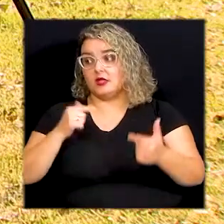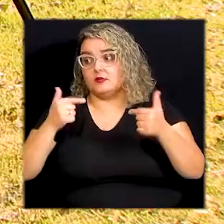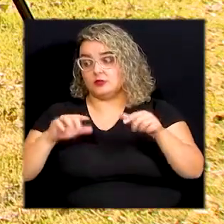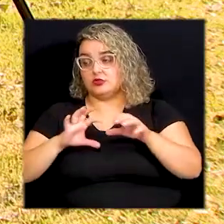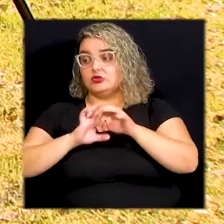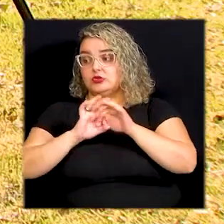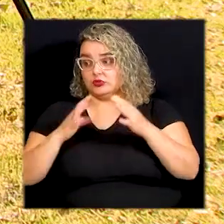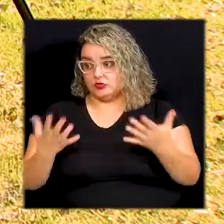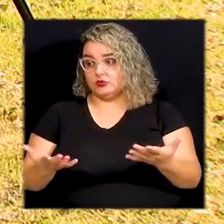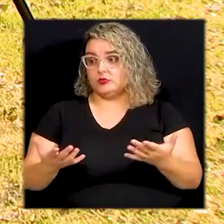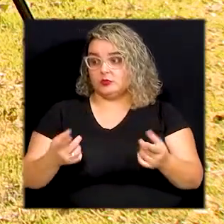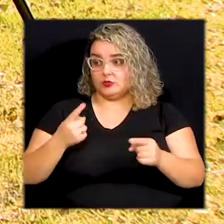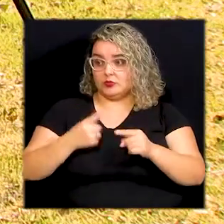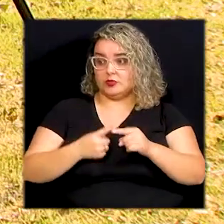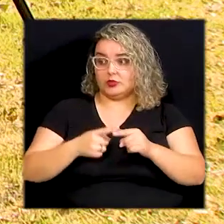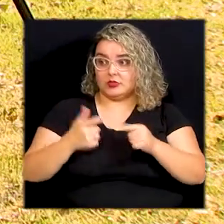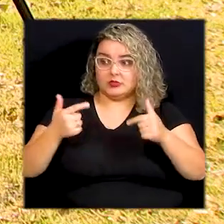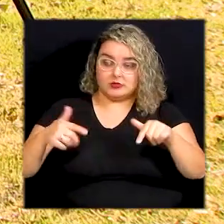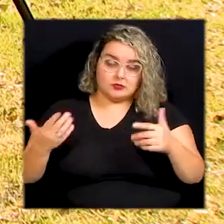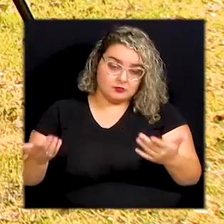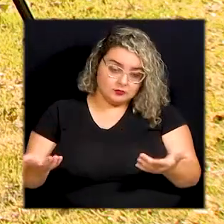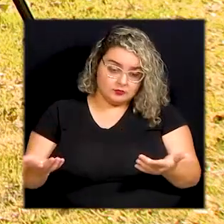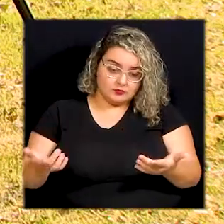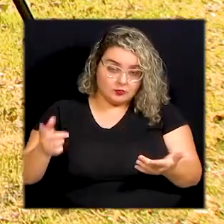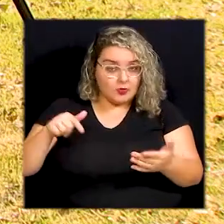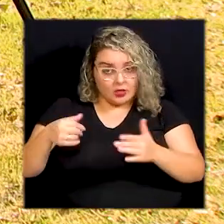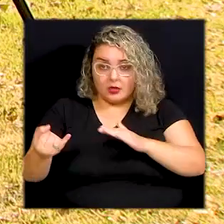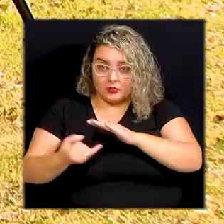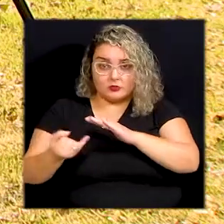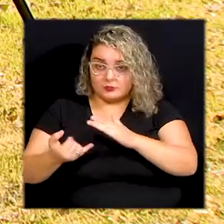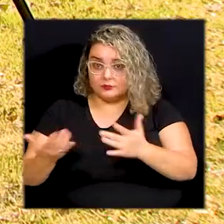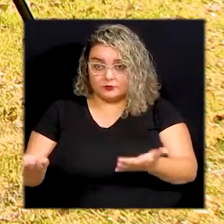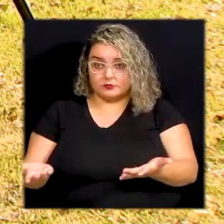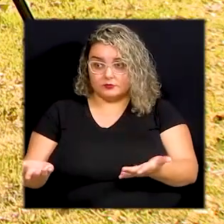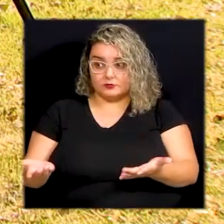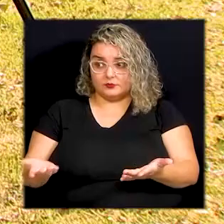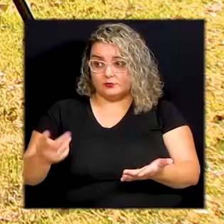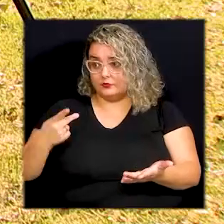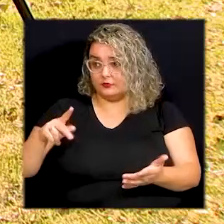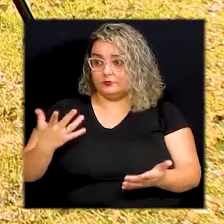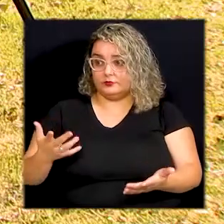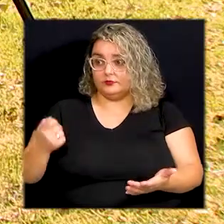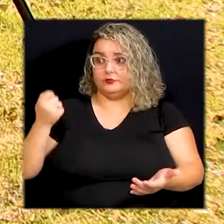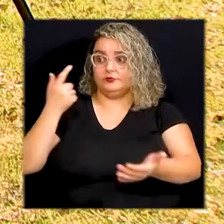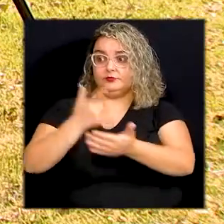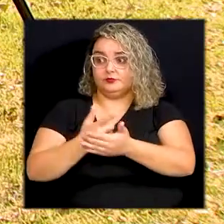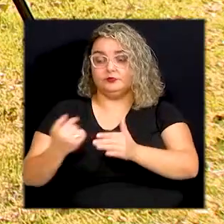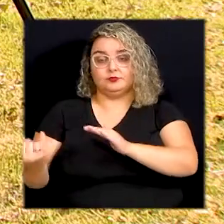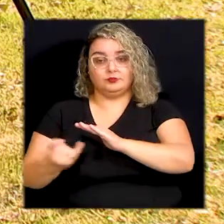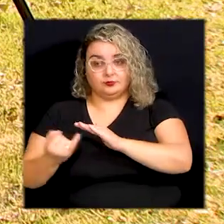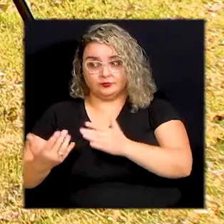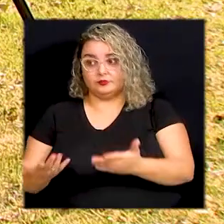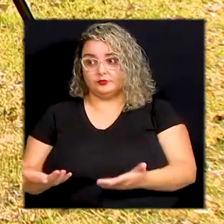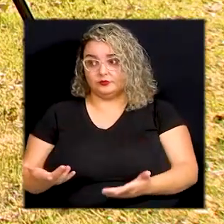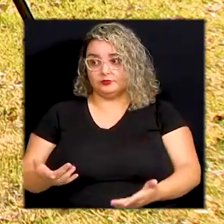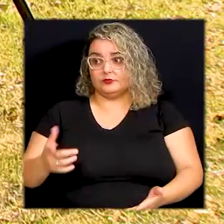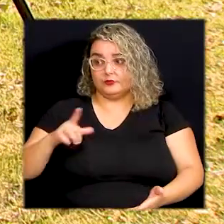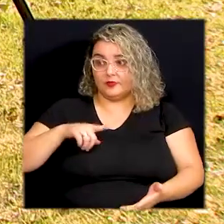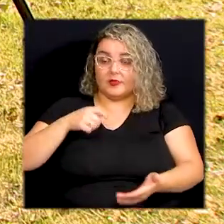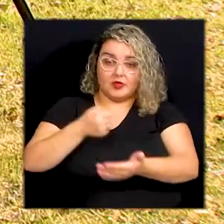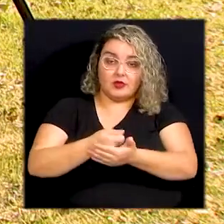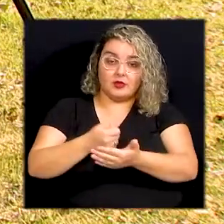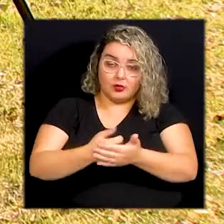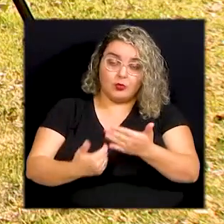espaço disponível, né? Porque esse espaço aqui é da instituição, né? Ele foi comprado pela instituição e ele tem que cumprir